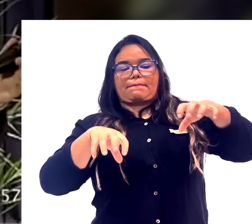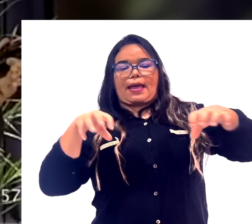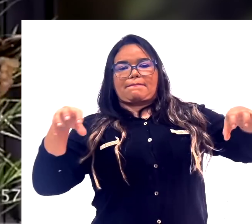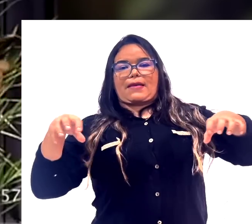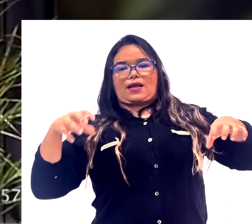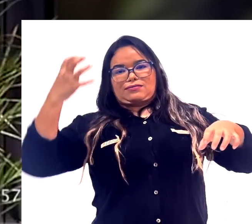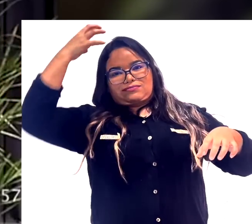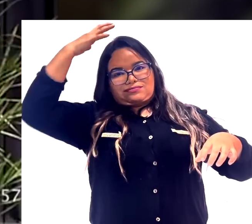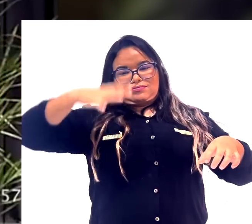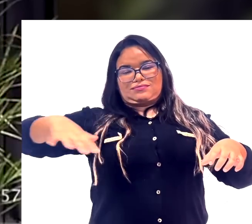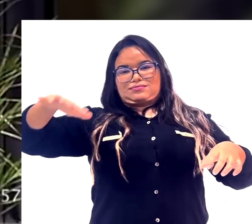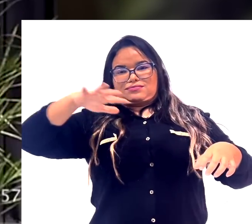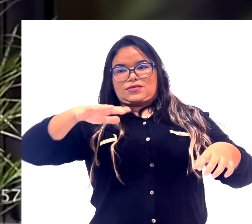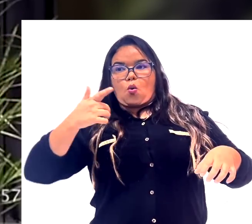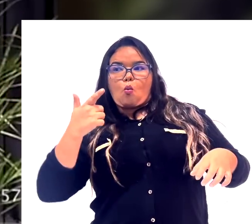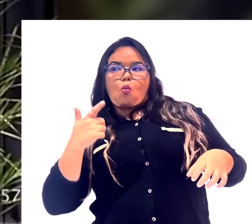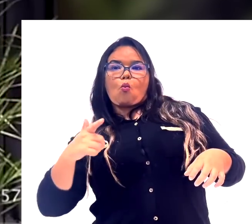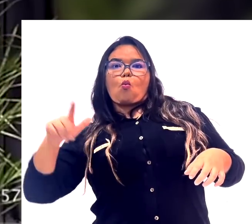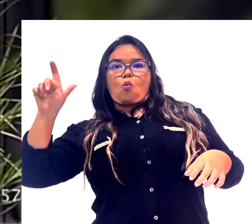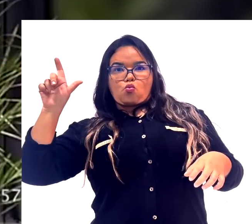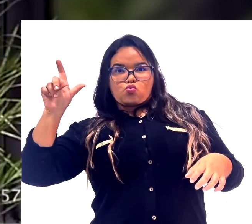e governa até quando?